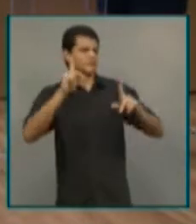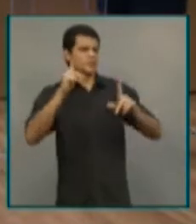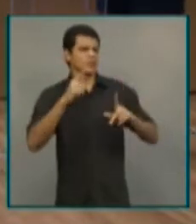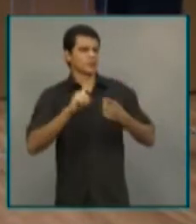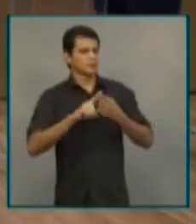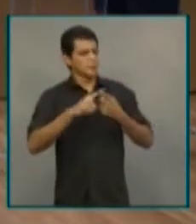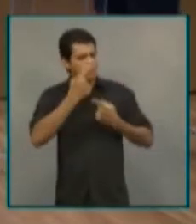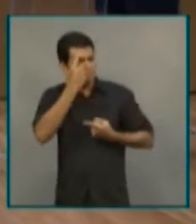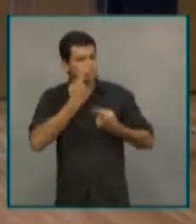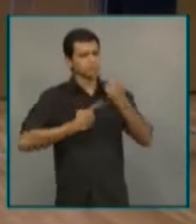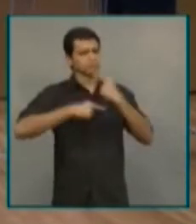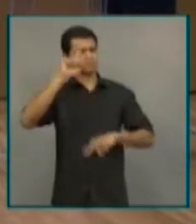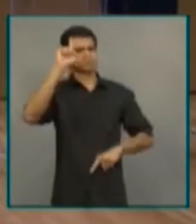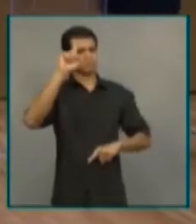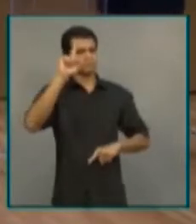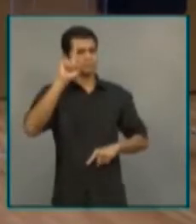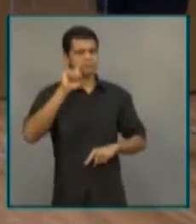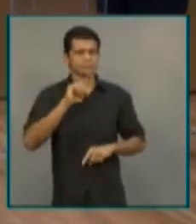altiva.